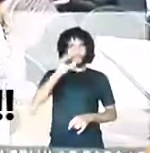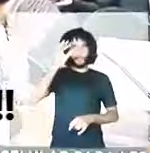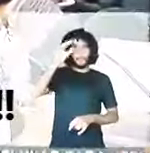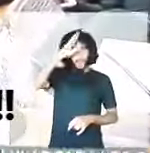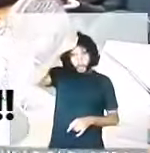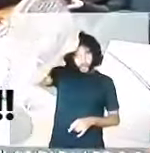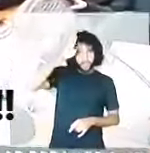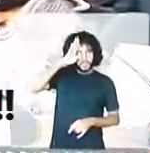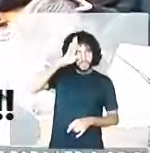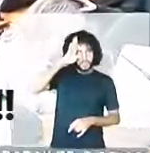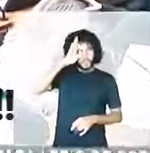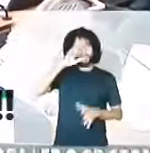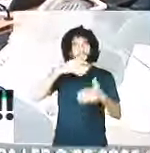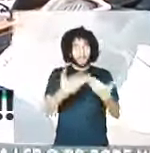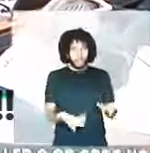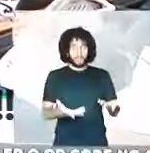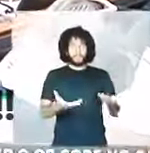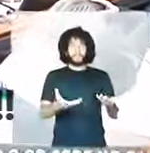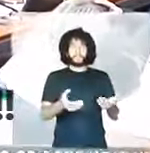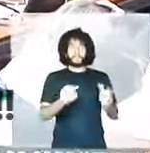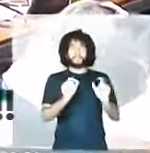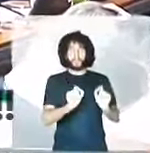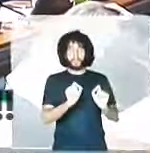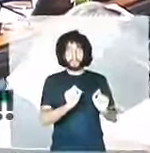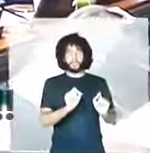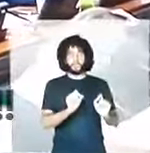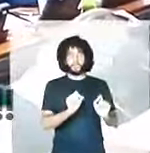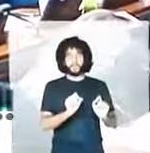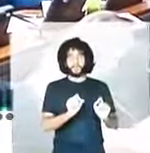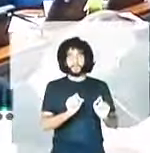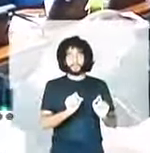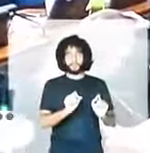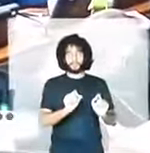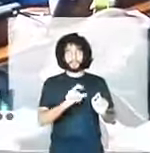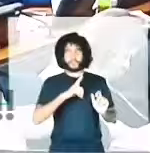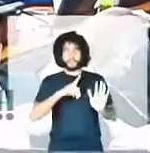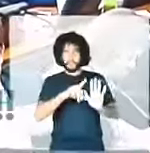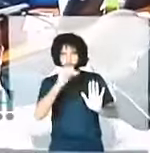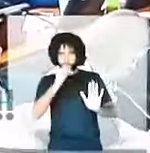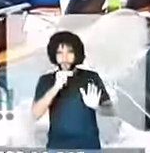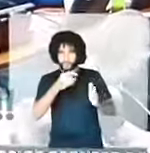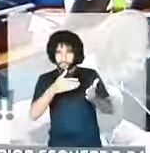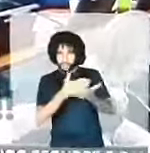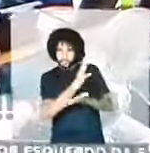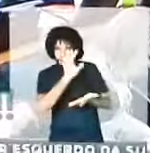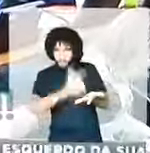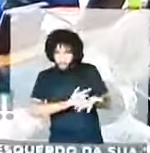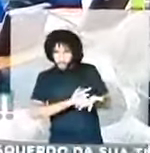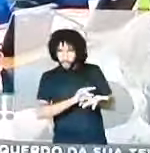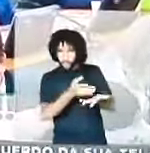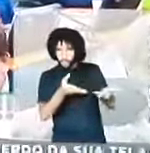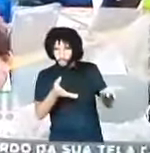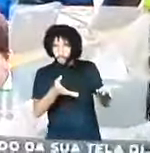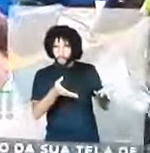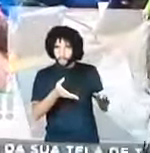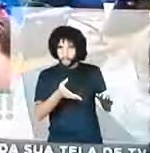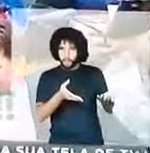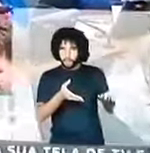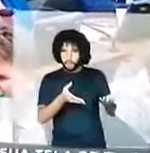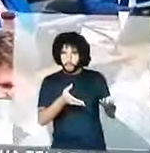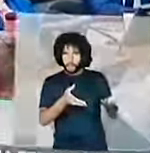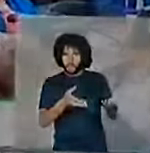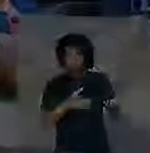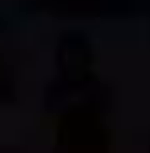enfim e há uma questão o que está sendo aprovado aqui nessa comissão digamos que ele seja